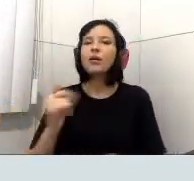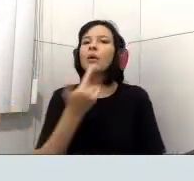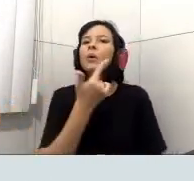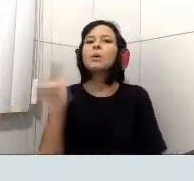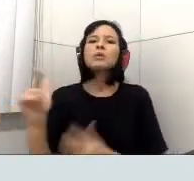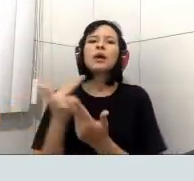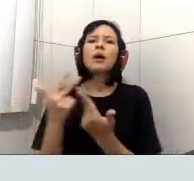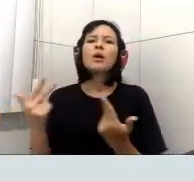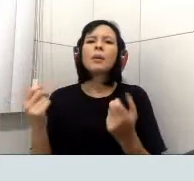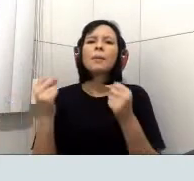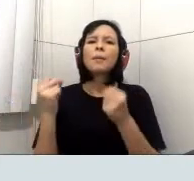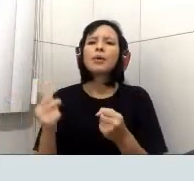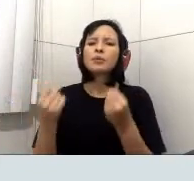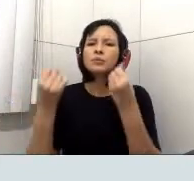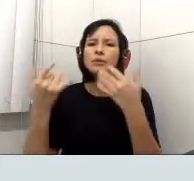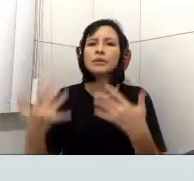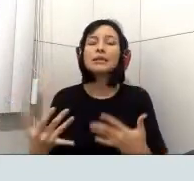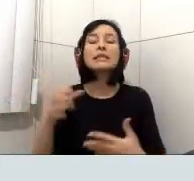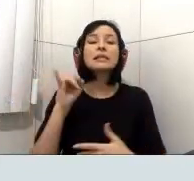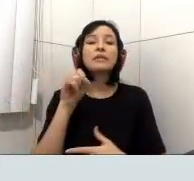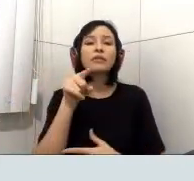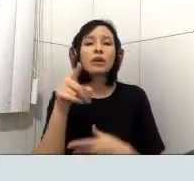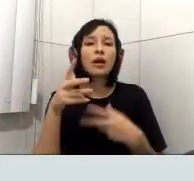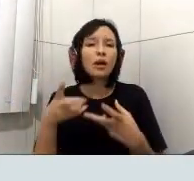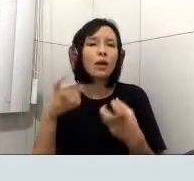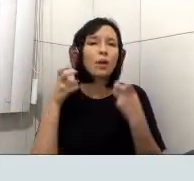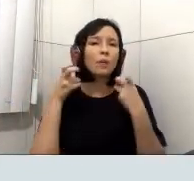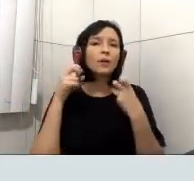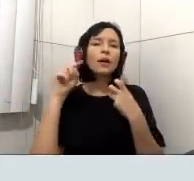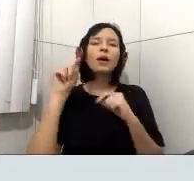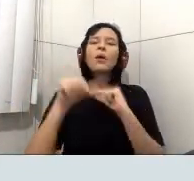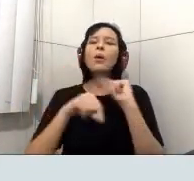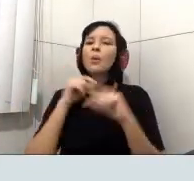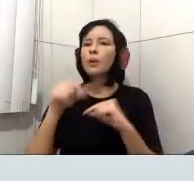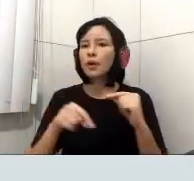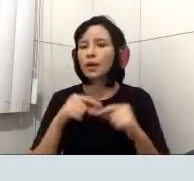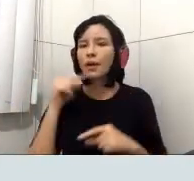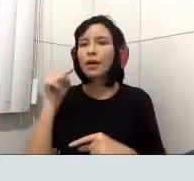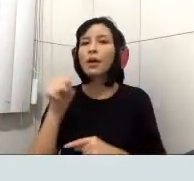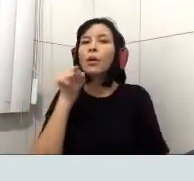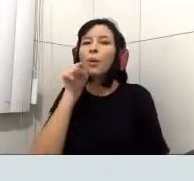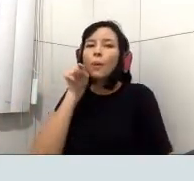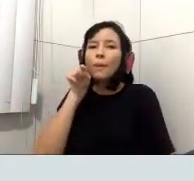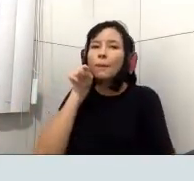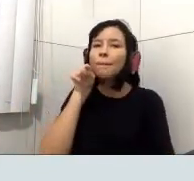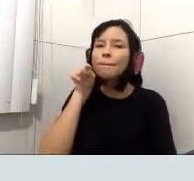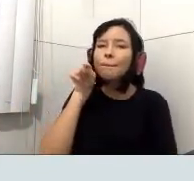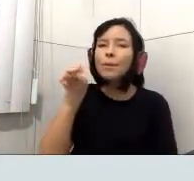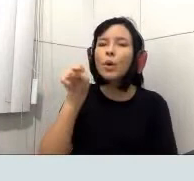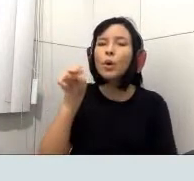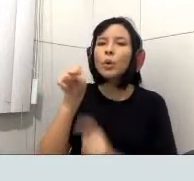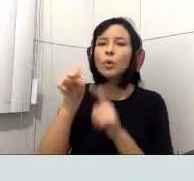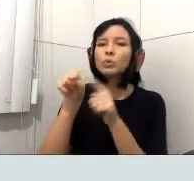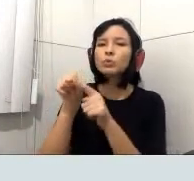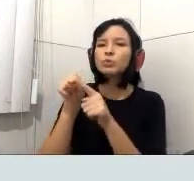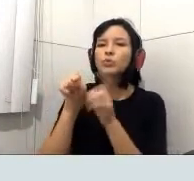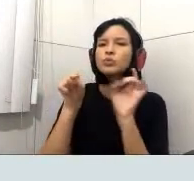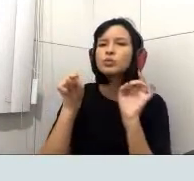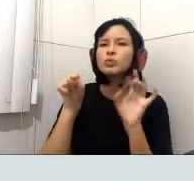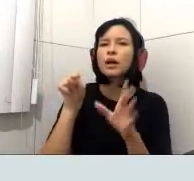não sei se vocês observaram, mas o ponto ele é representado apenas por